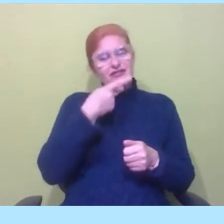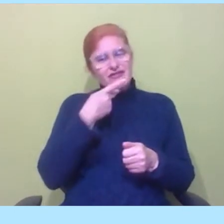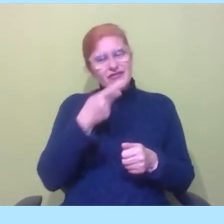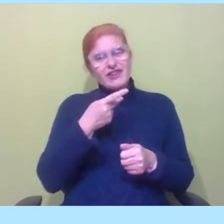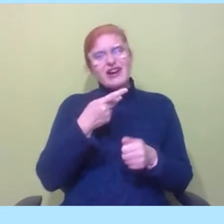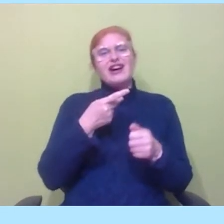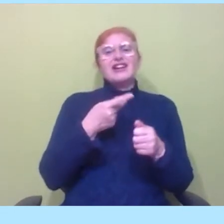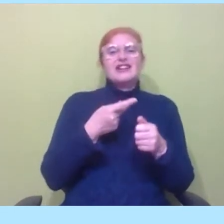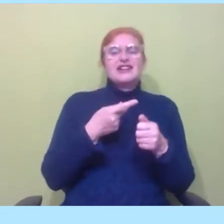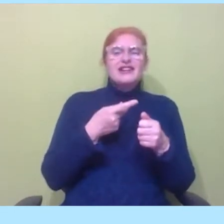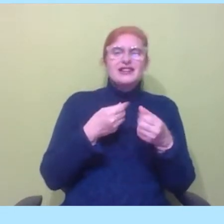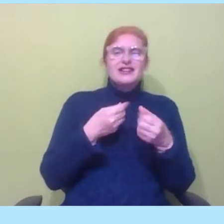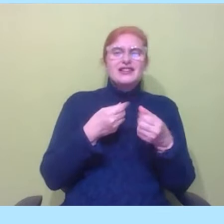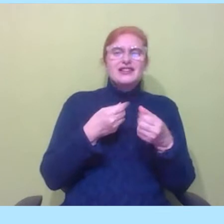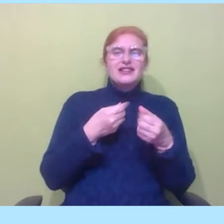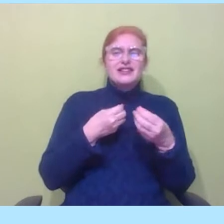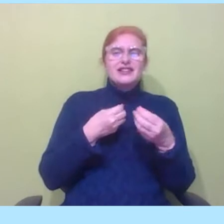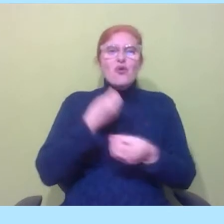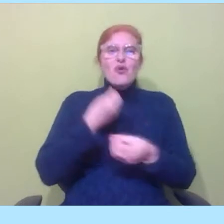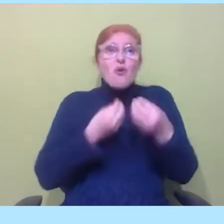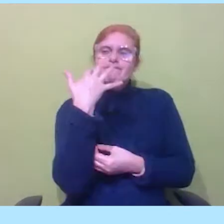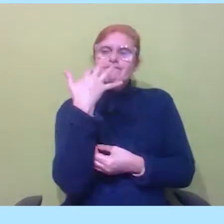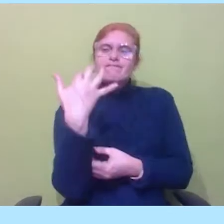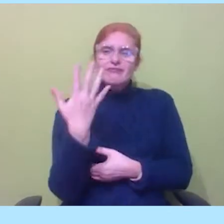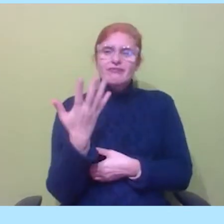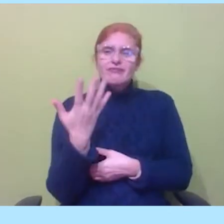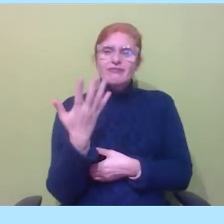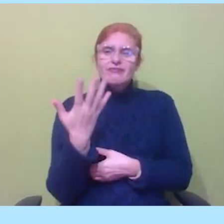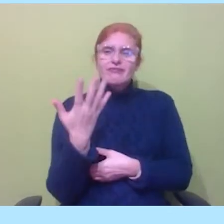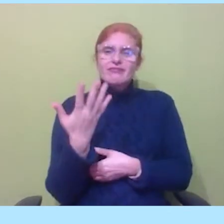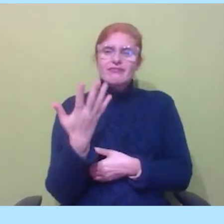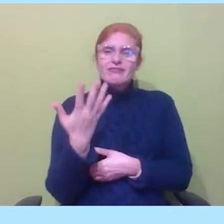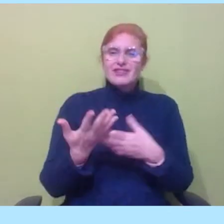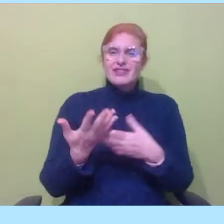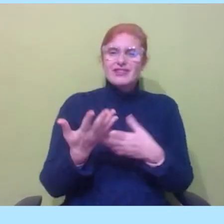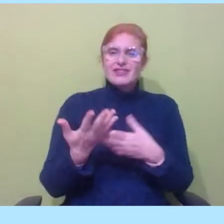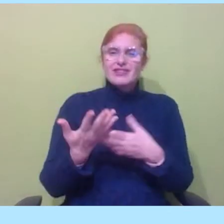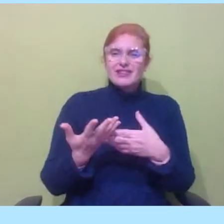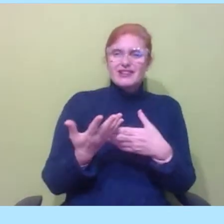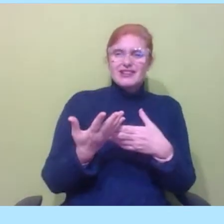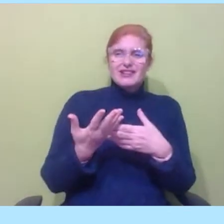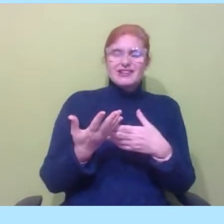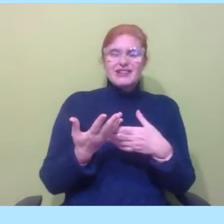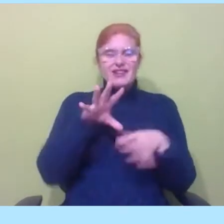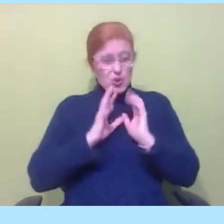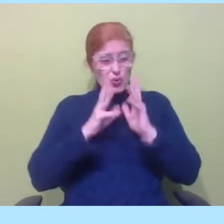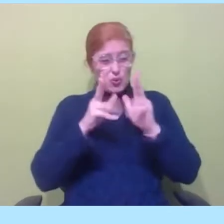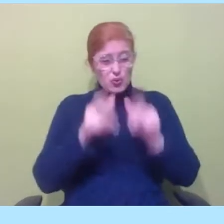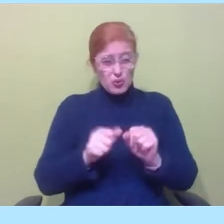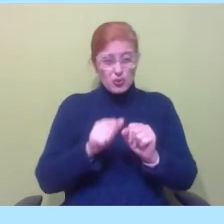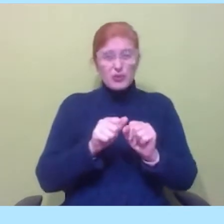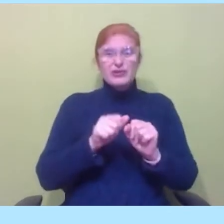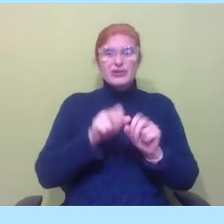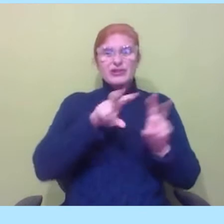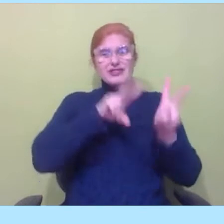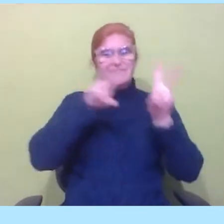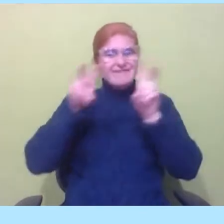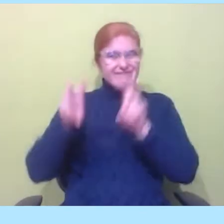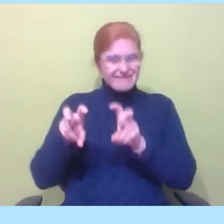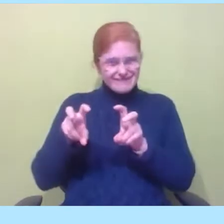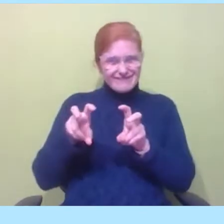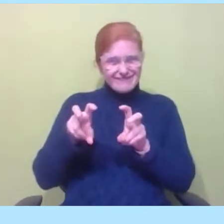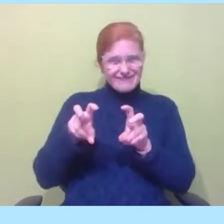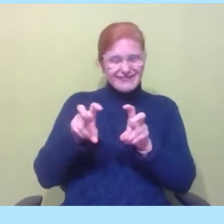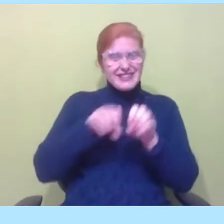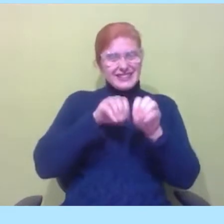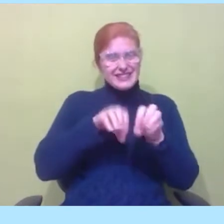invadir. Então, ela pegou tudo o que a gente está discutindo e discutiu e ensinou para a mulherada